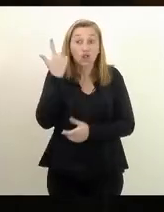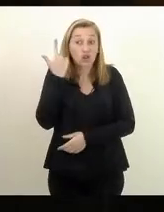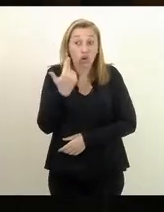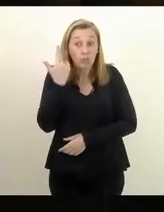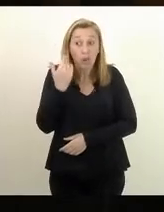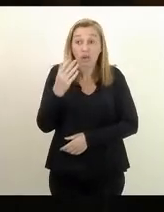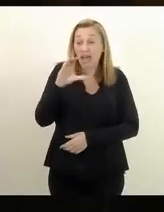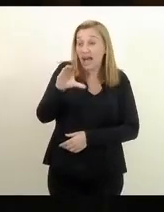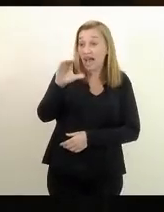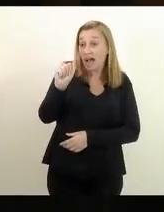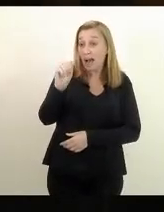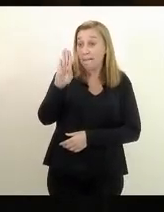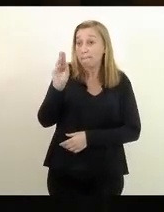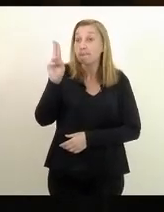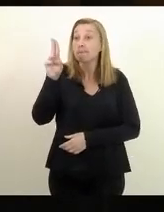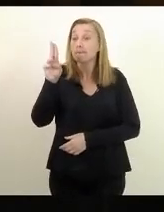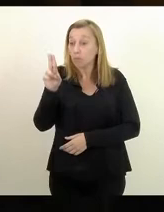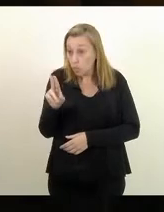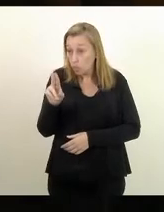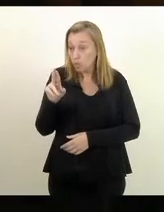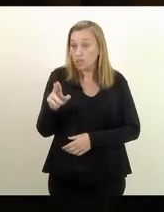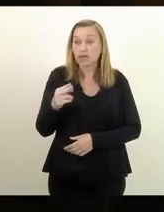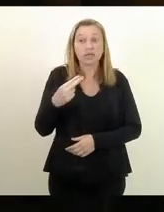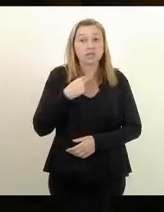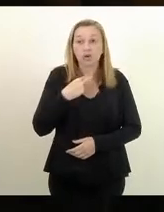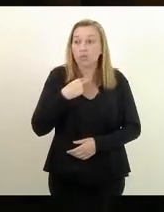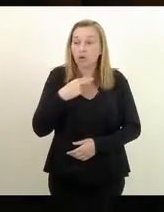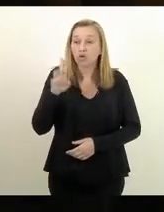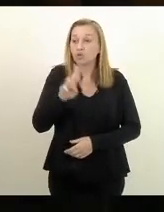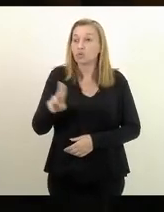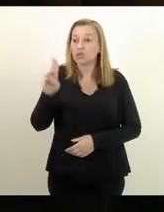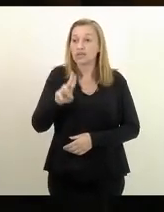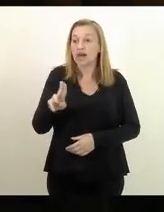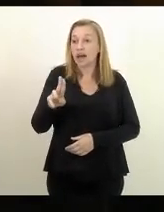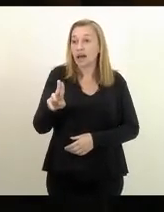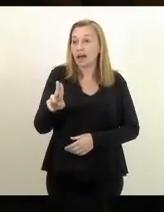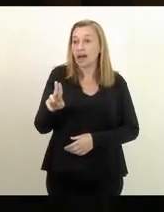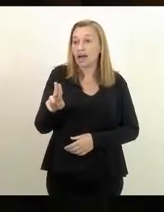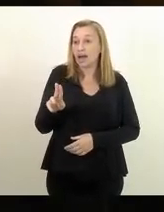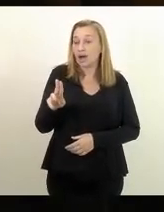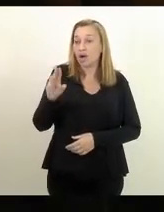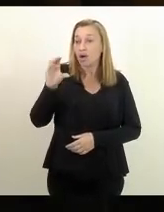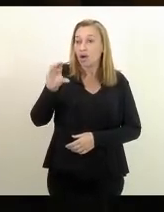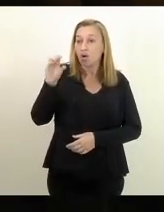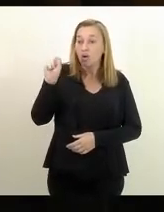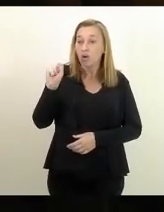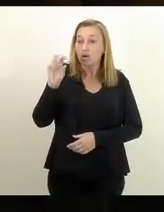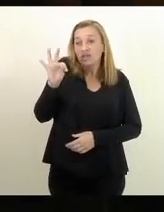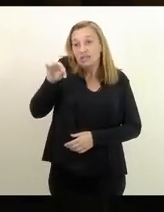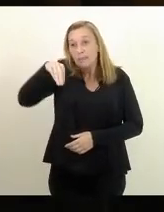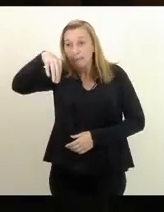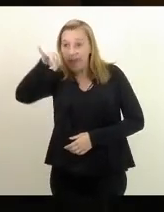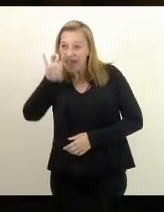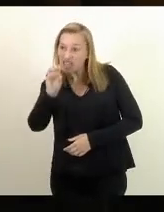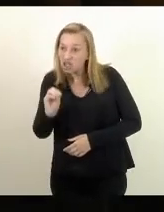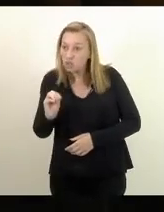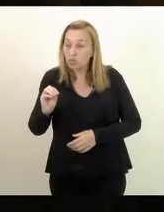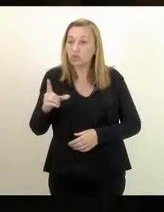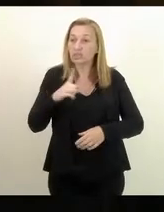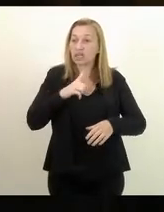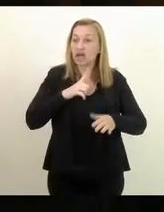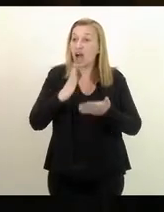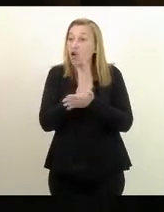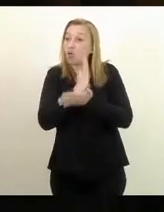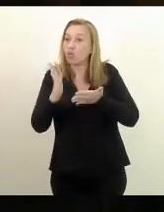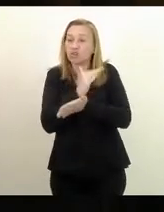as mulheres afegãs não podem utilizar cosméticos e algumas mulheres tiveram os dedos